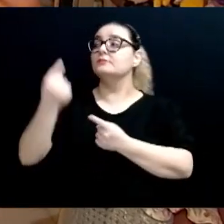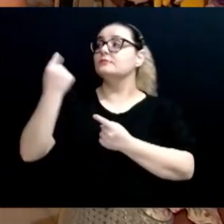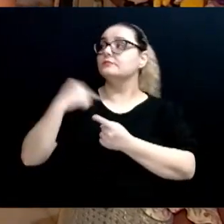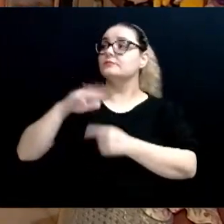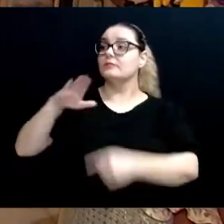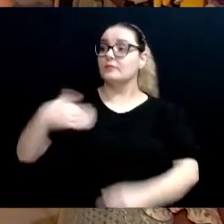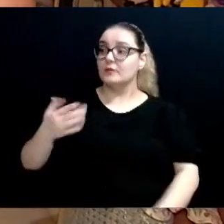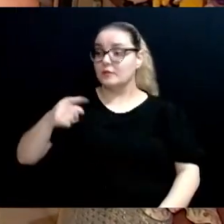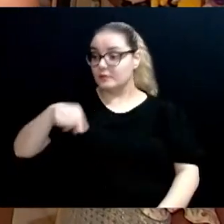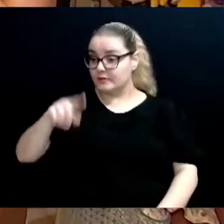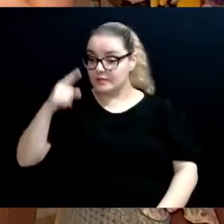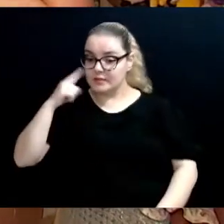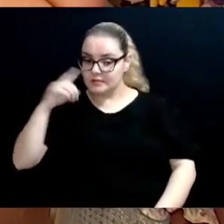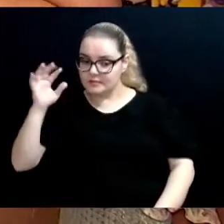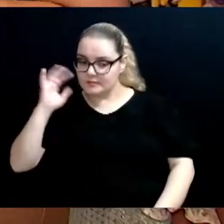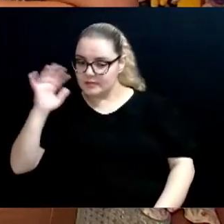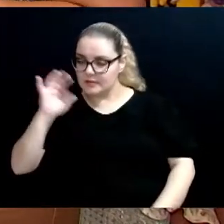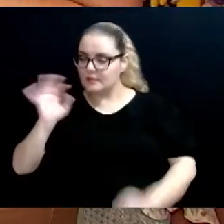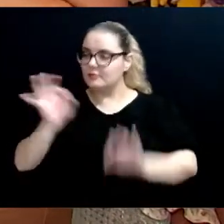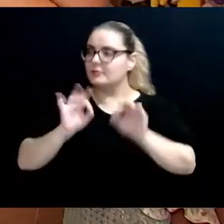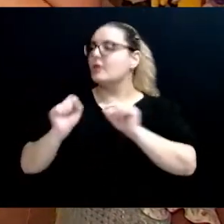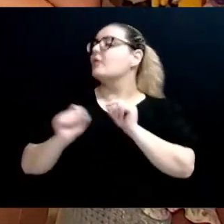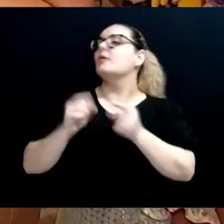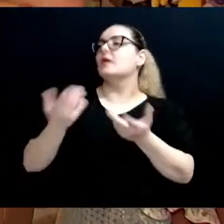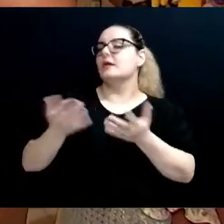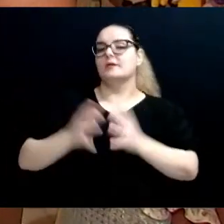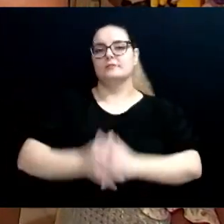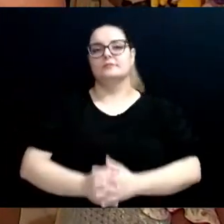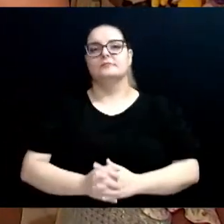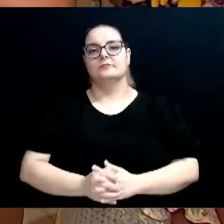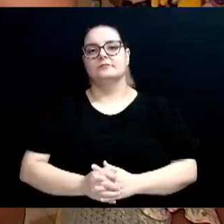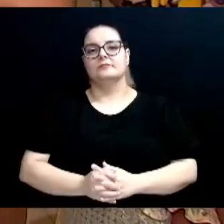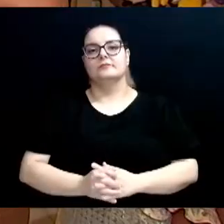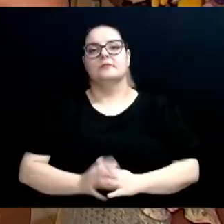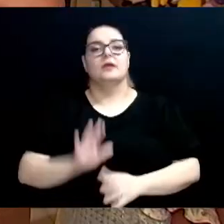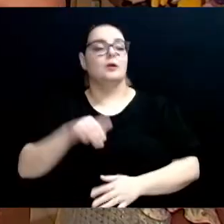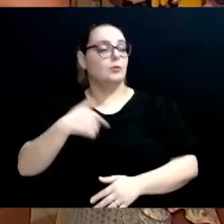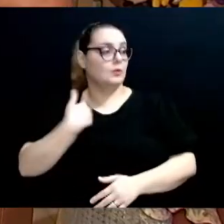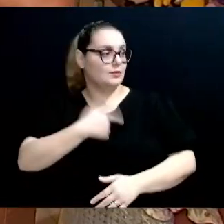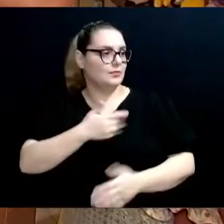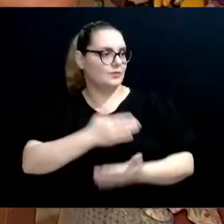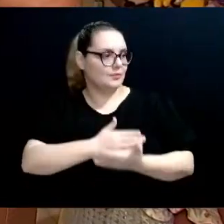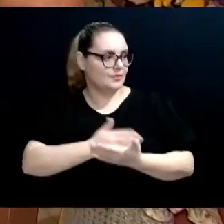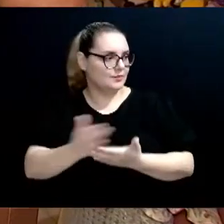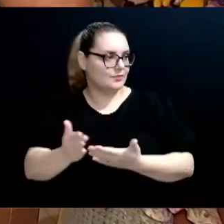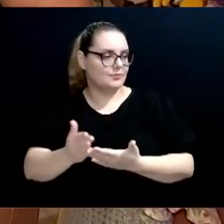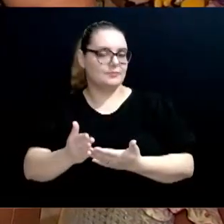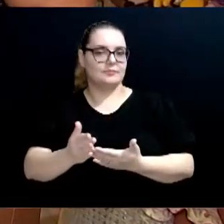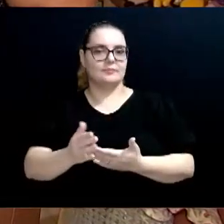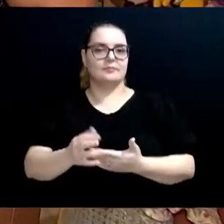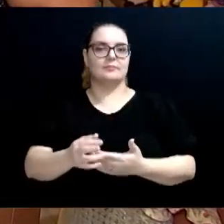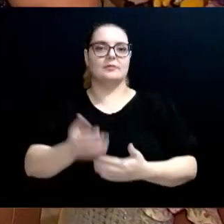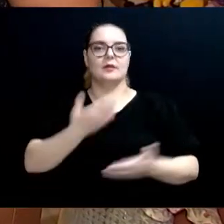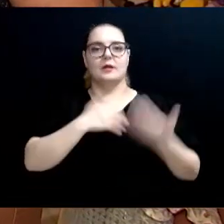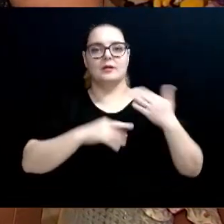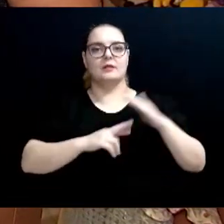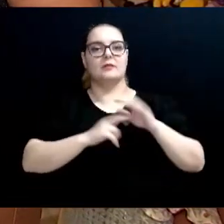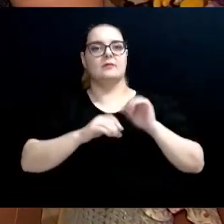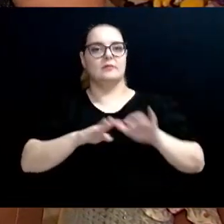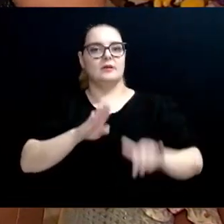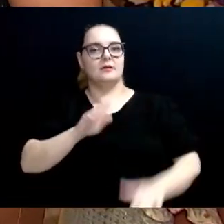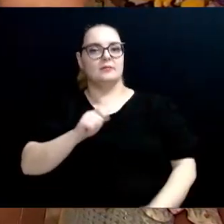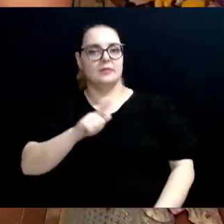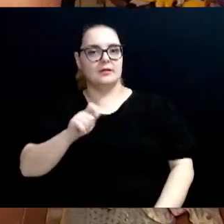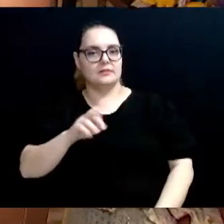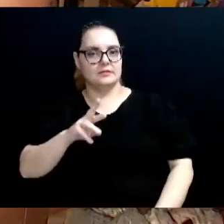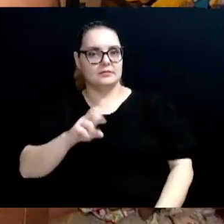trajetória. Camila, inicialmente lá, quando vocês pensaram no projeto, o que era? Quando nós